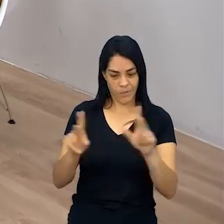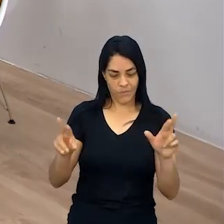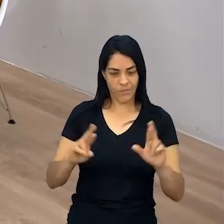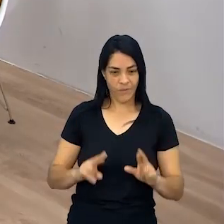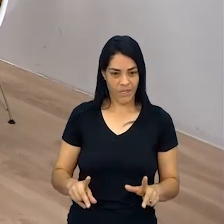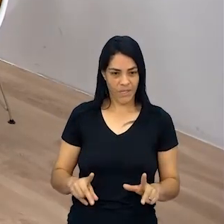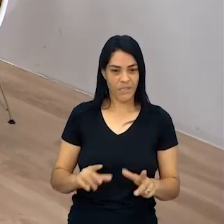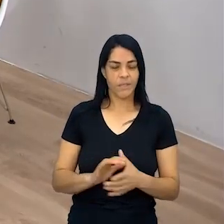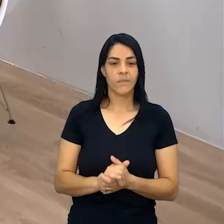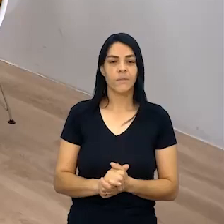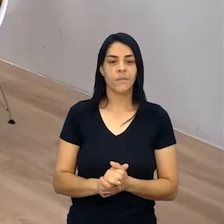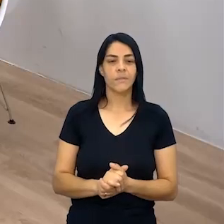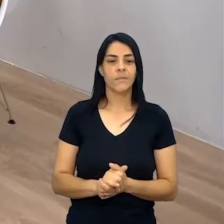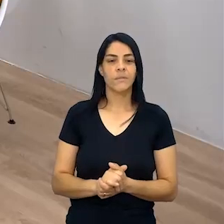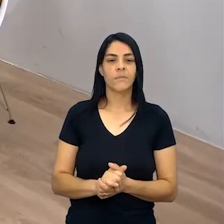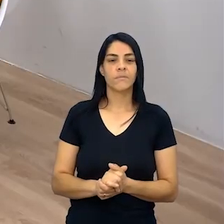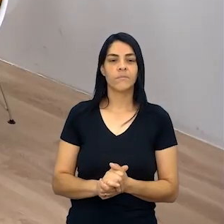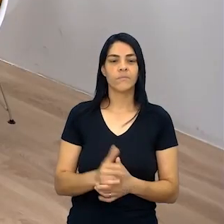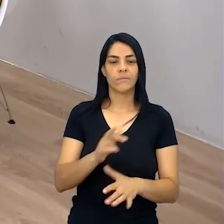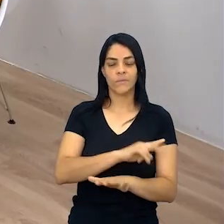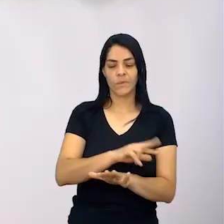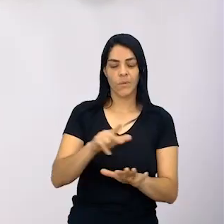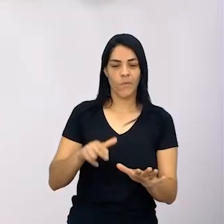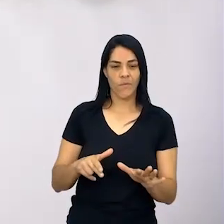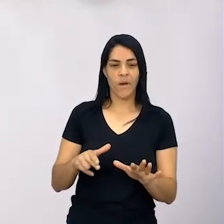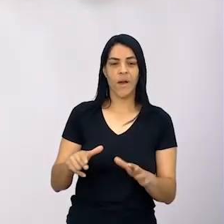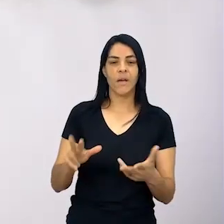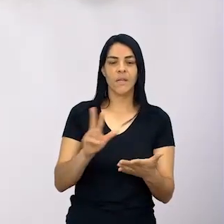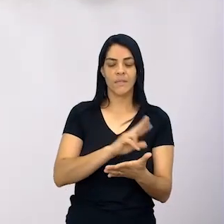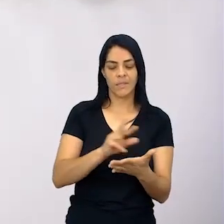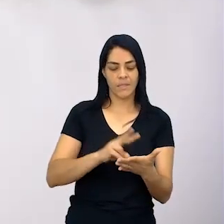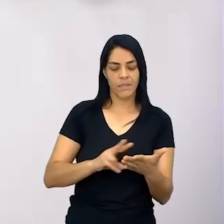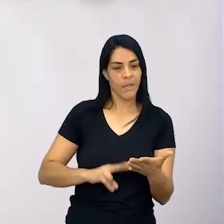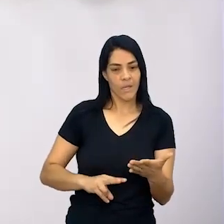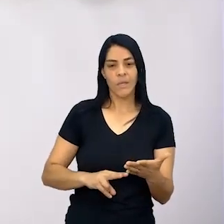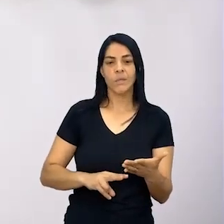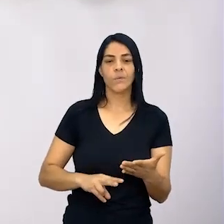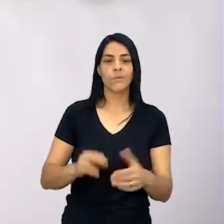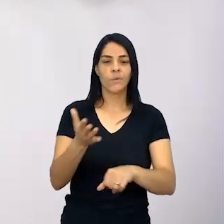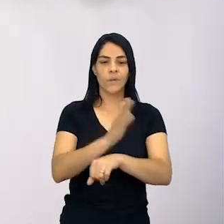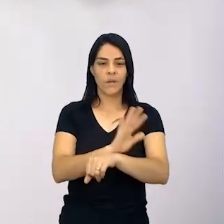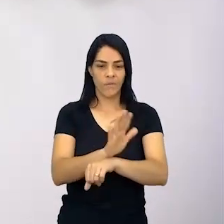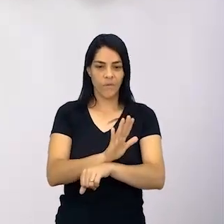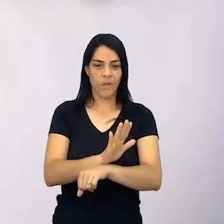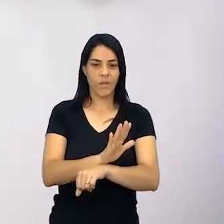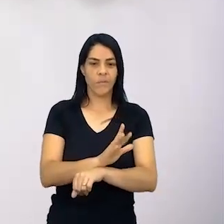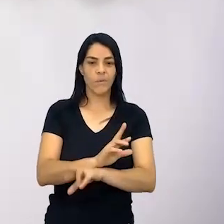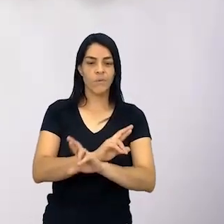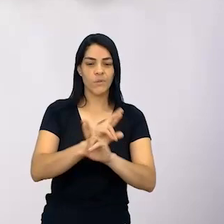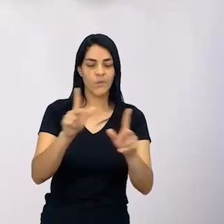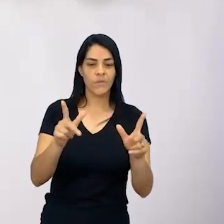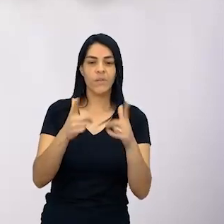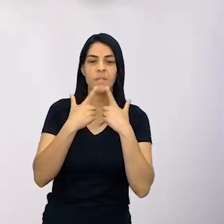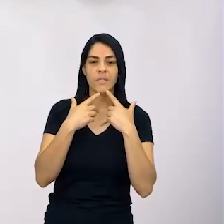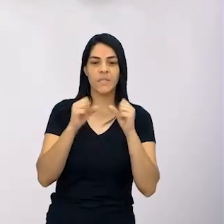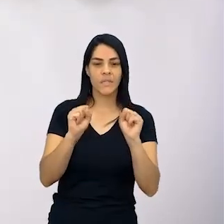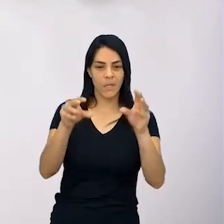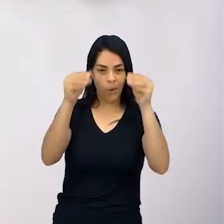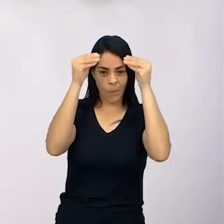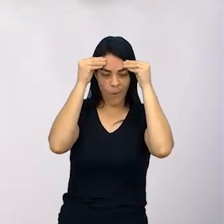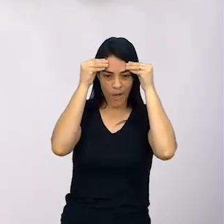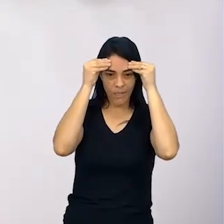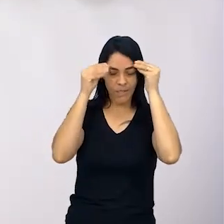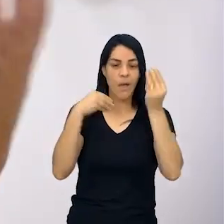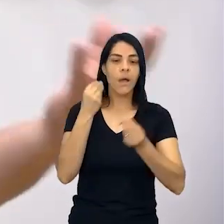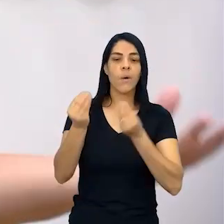né? Com outras leituras sobre um tema comum. Filmes de diferentes linguagens. Olha como a gente consegue fazer essas conexões. E a gente